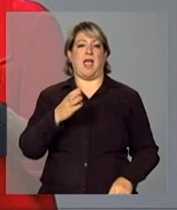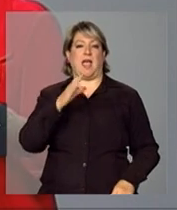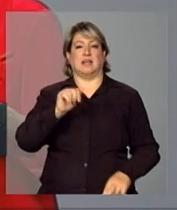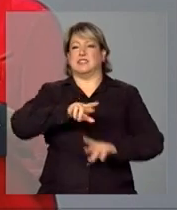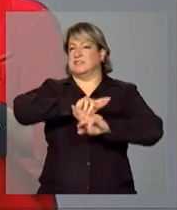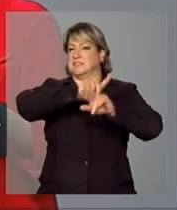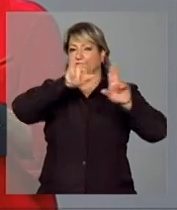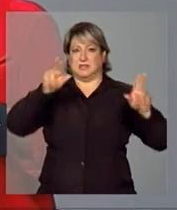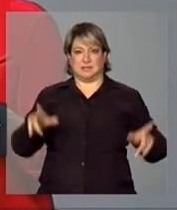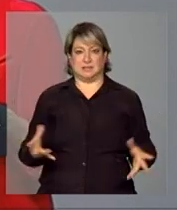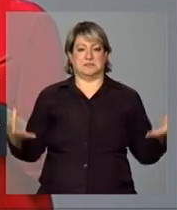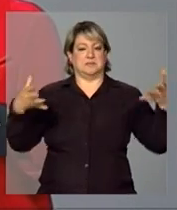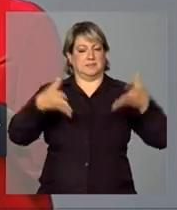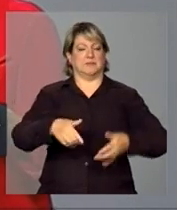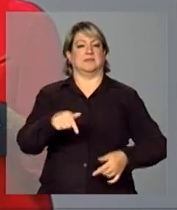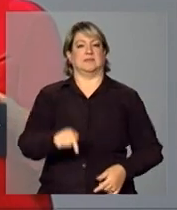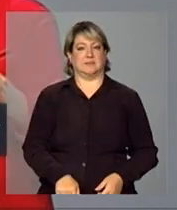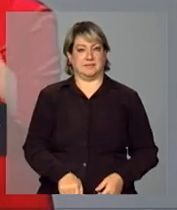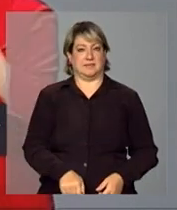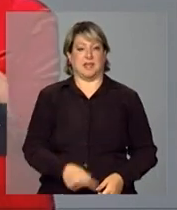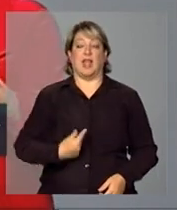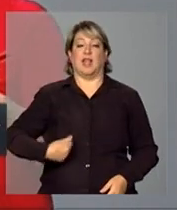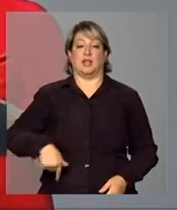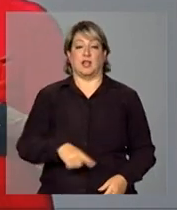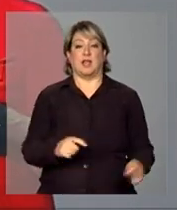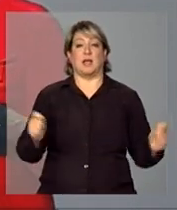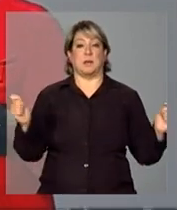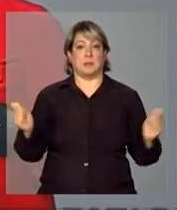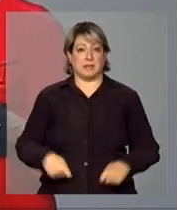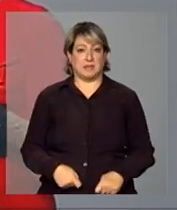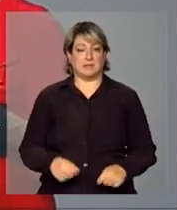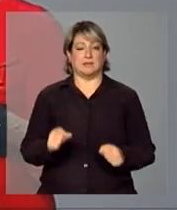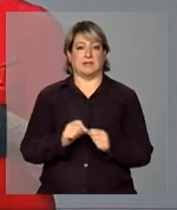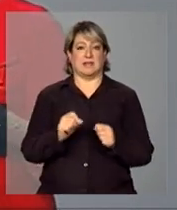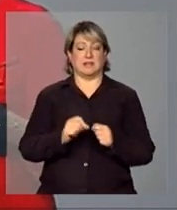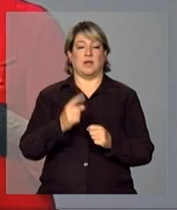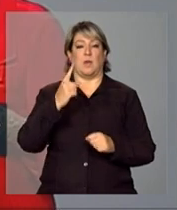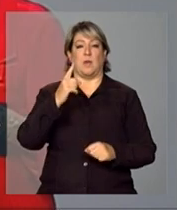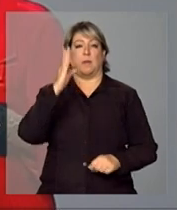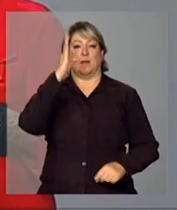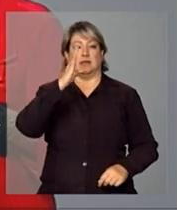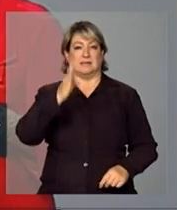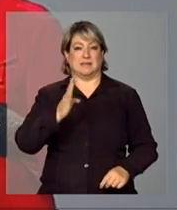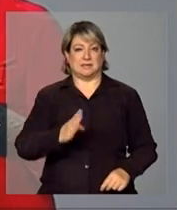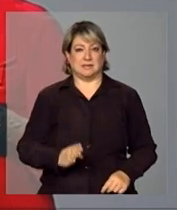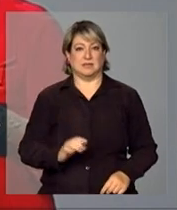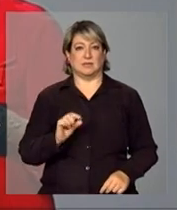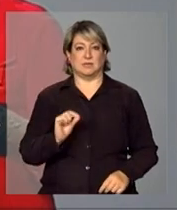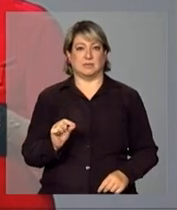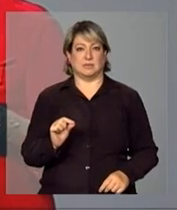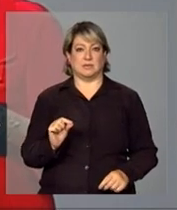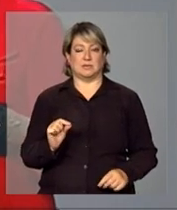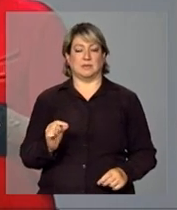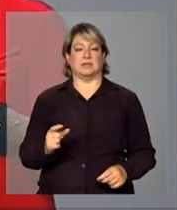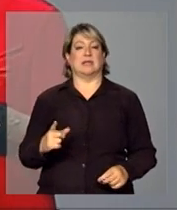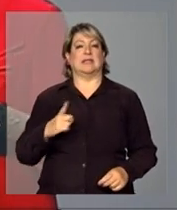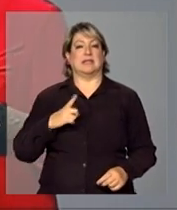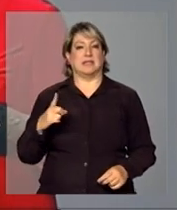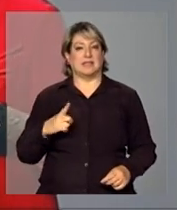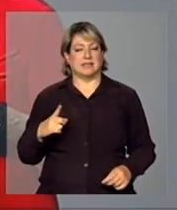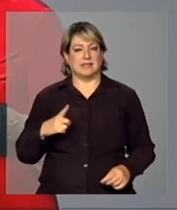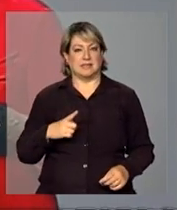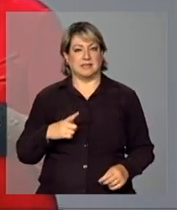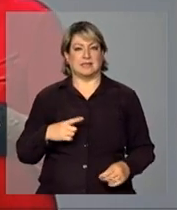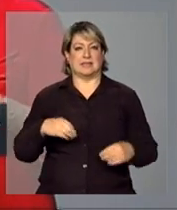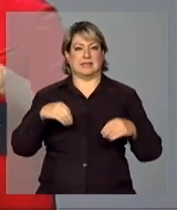nós seremos capazes de construir um Brasil que caiba e caiba